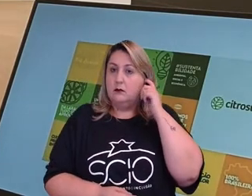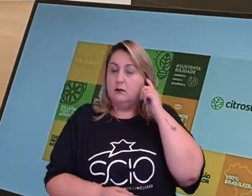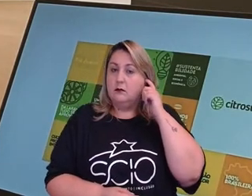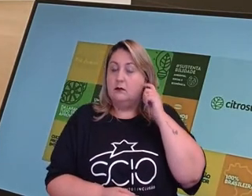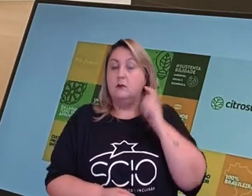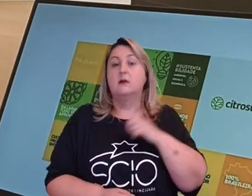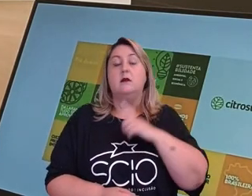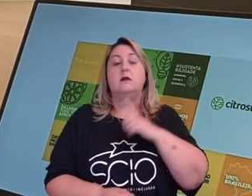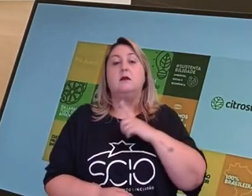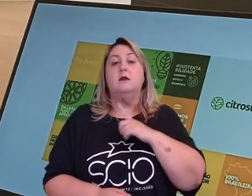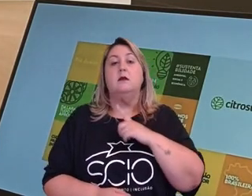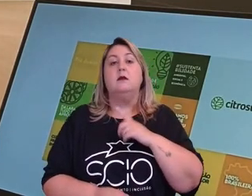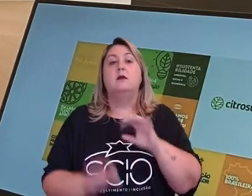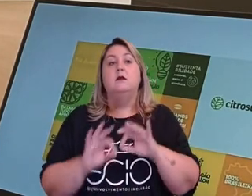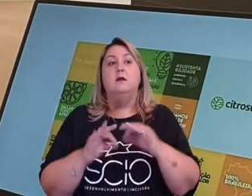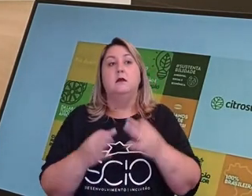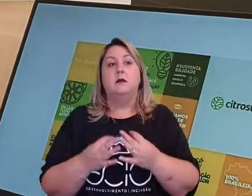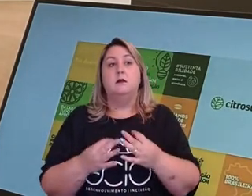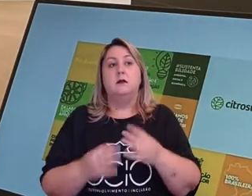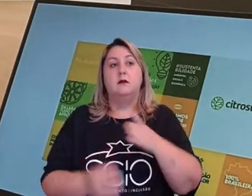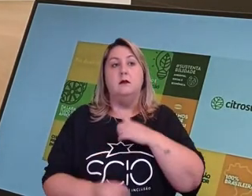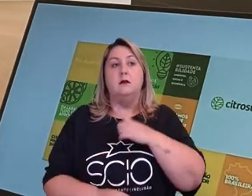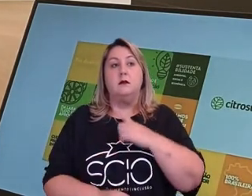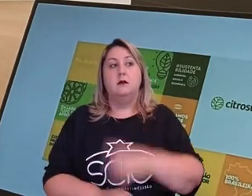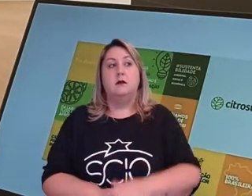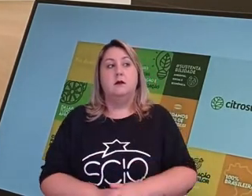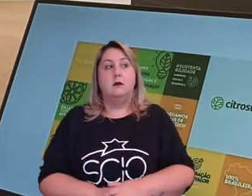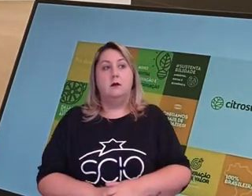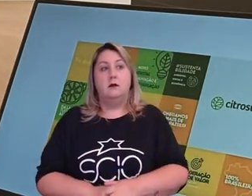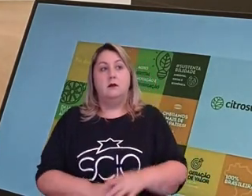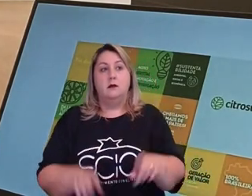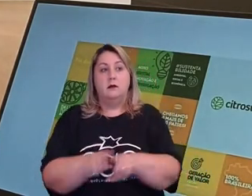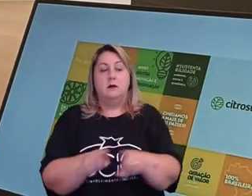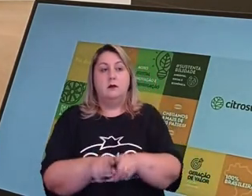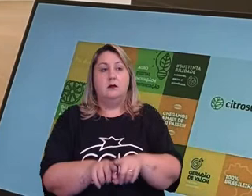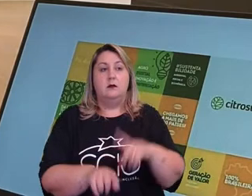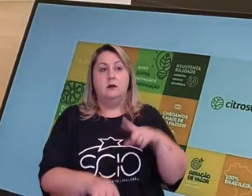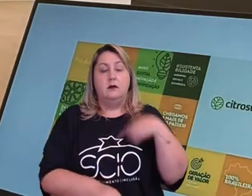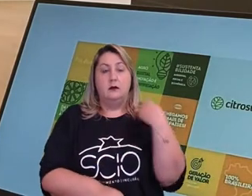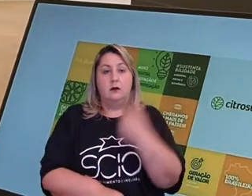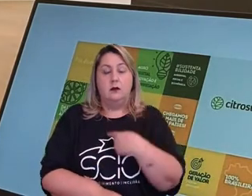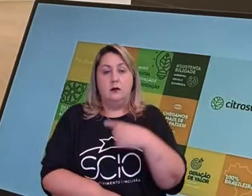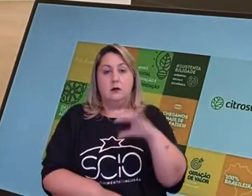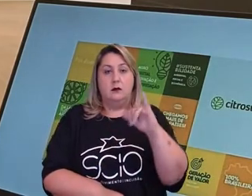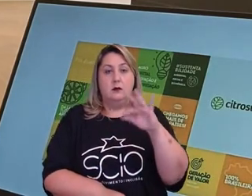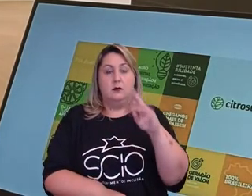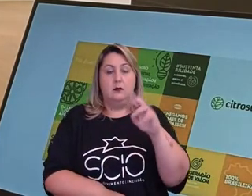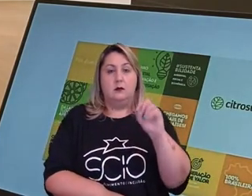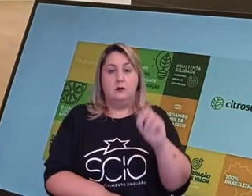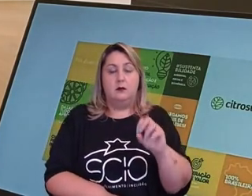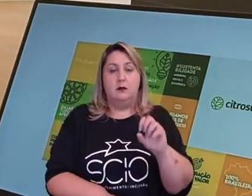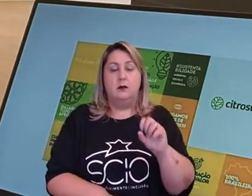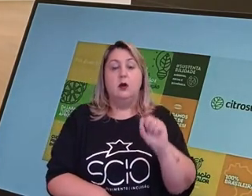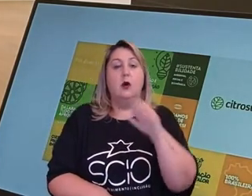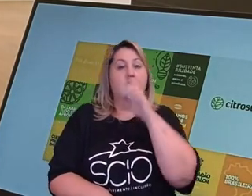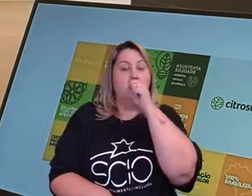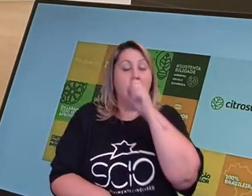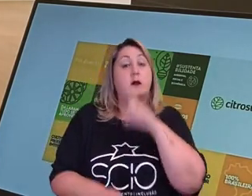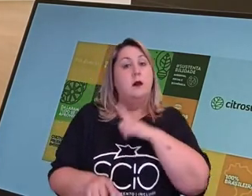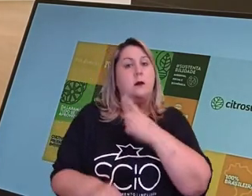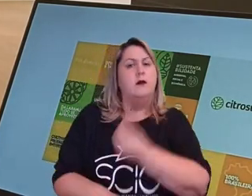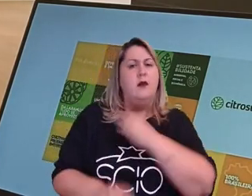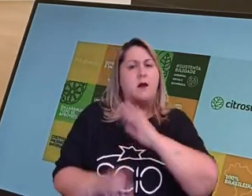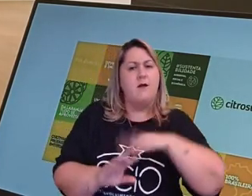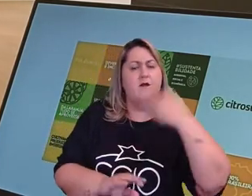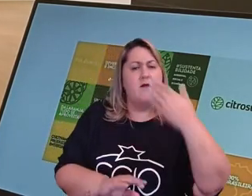a família faz parte dessa história. Porque a gente está na Citrosuco, mas a gente tem a nossa vida fora da Citrosuco e